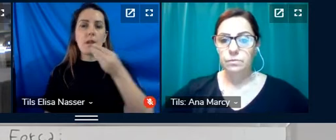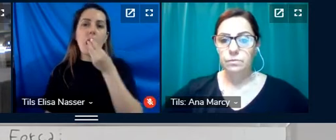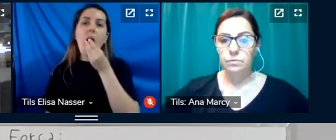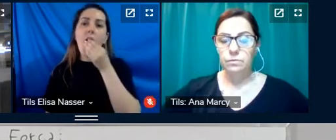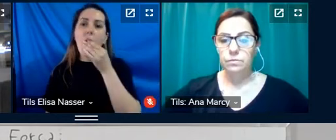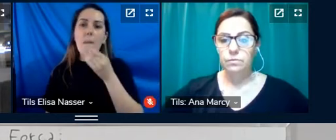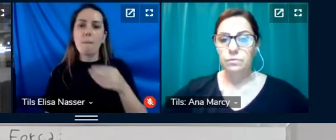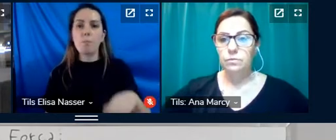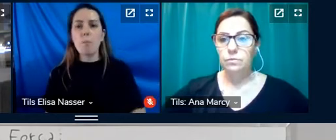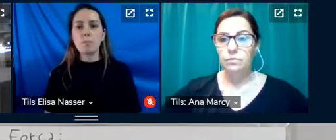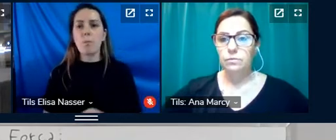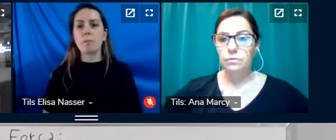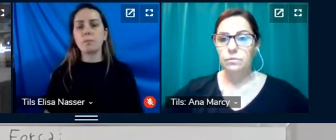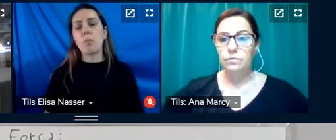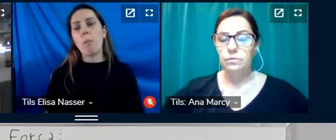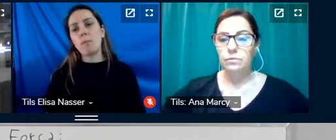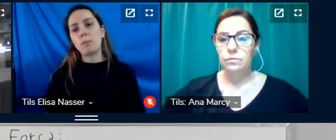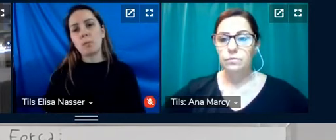de força